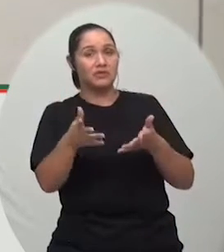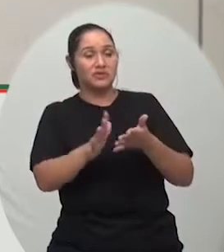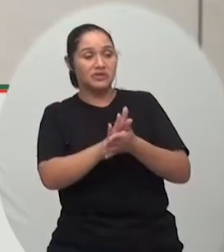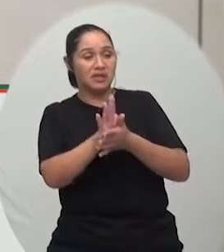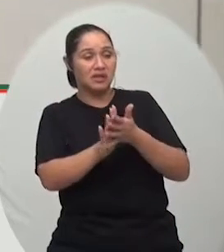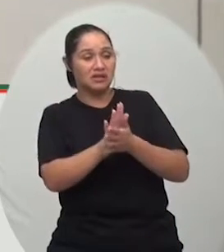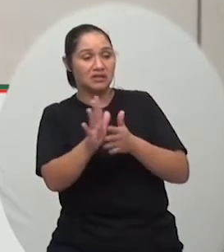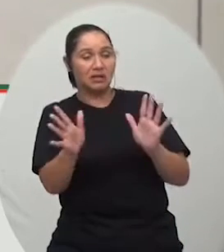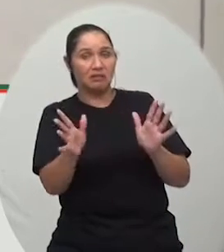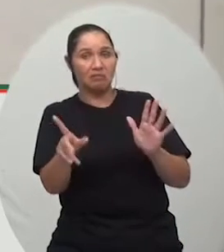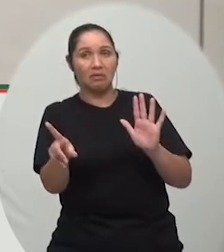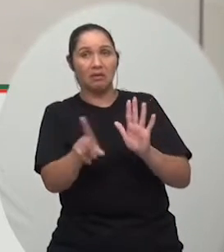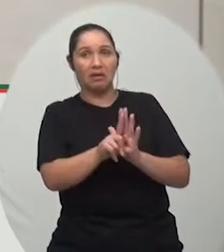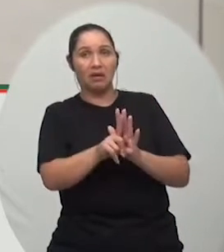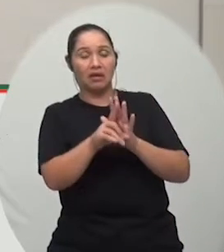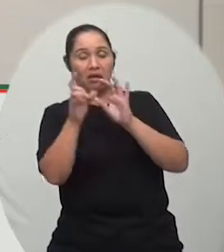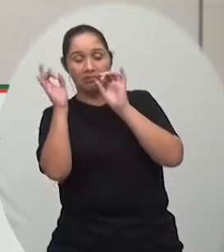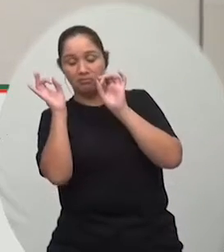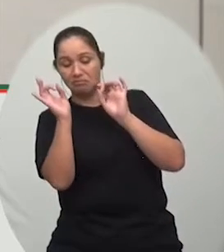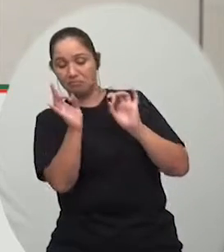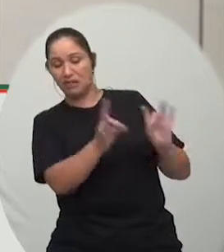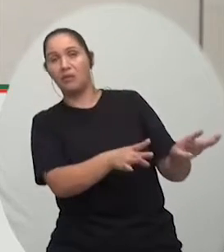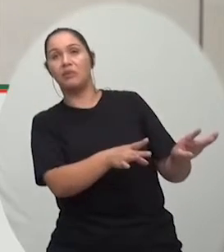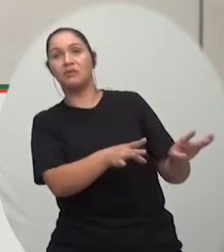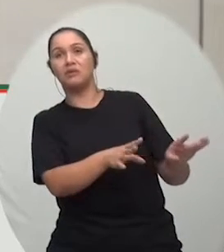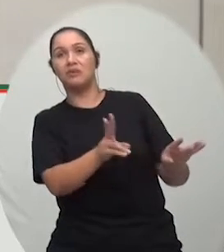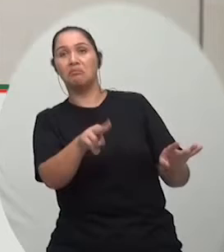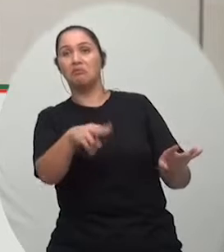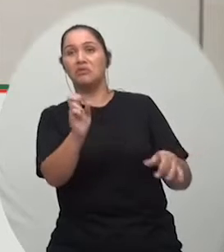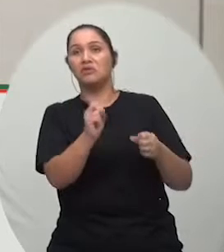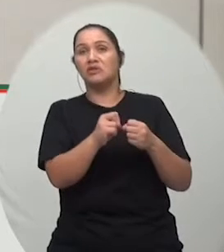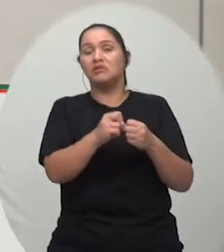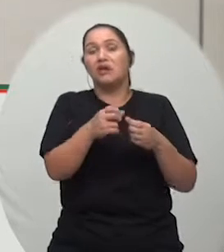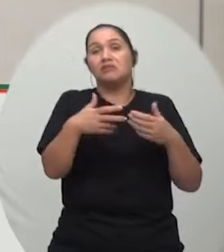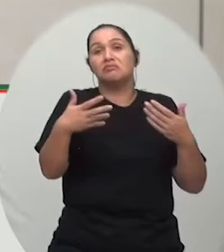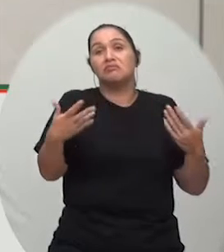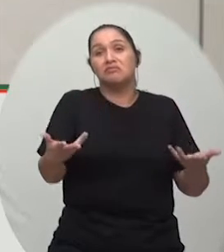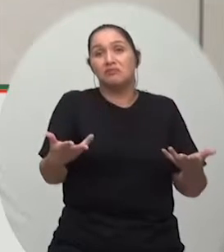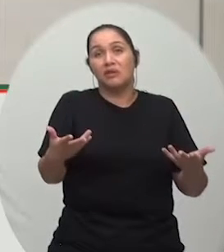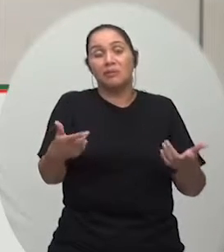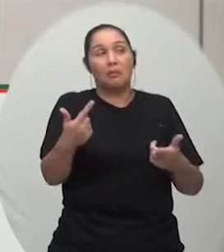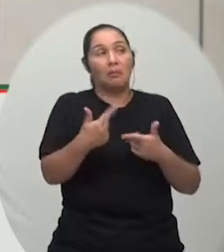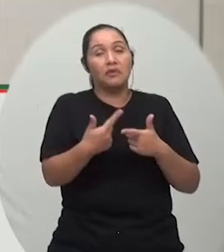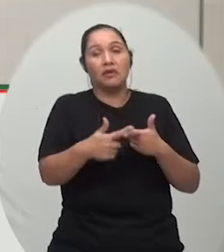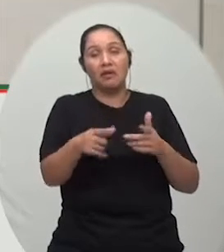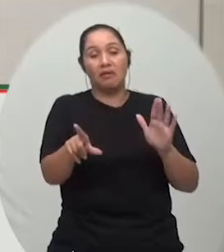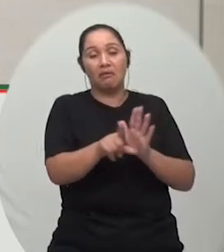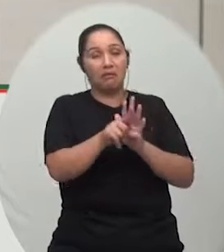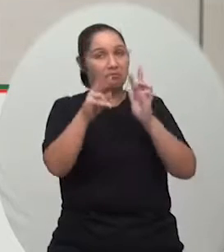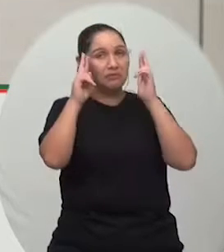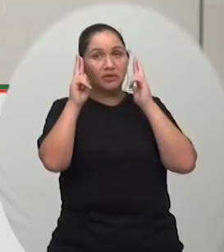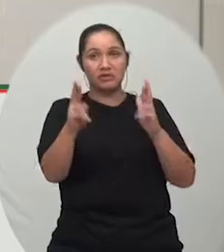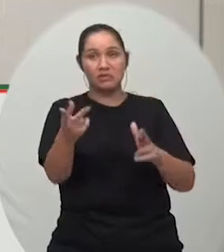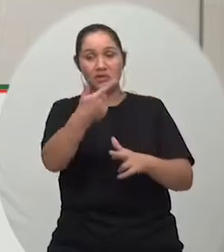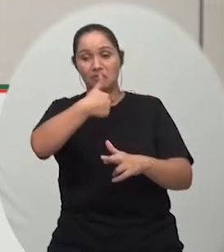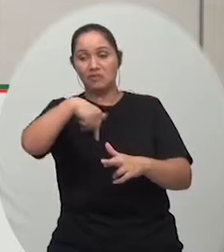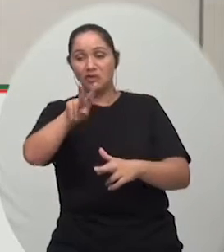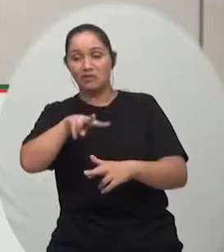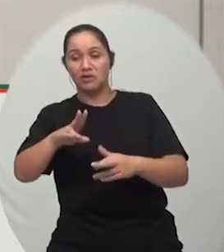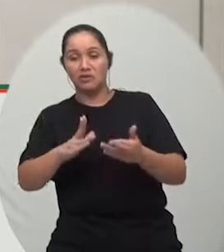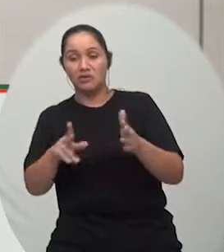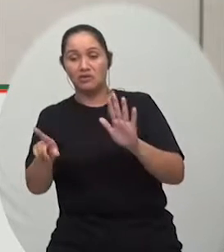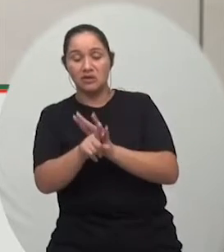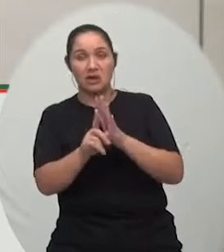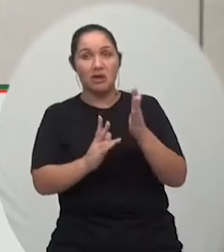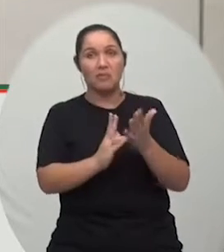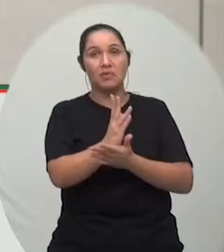aí empoeirada e não vai ter eficácia nenhuma. Então, não adianta aqui a gente aprovar uma lei, ser tudo muito bonitinho, tudo